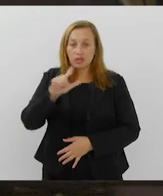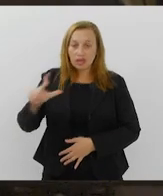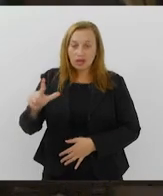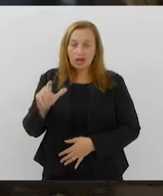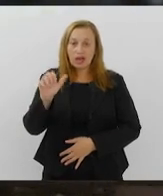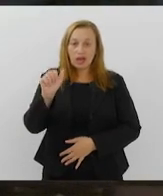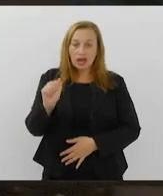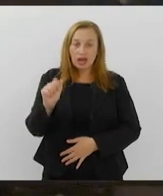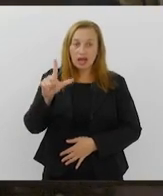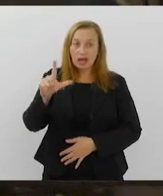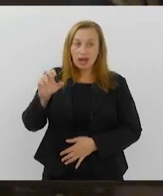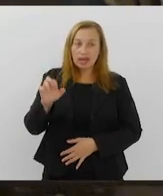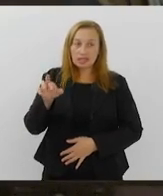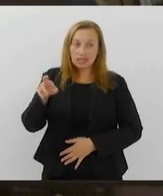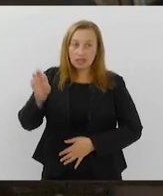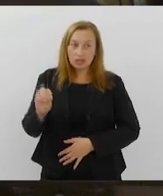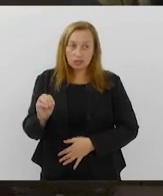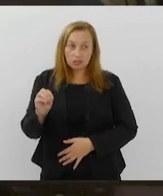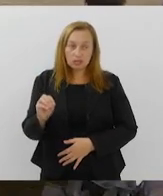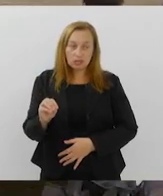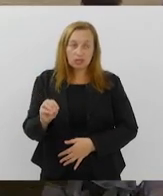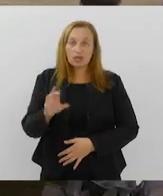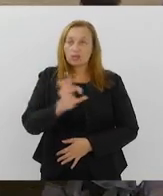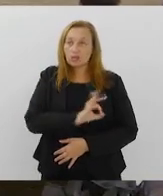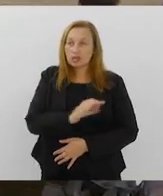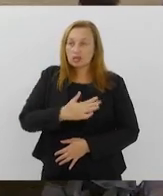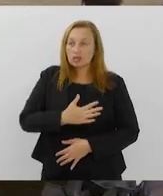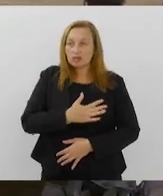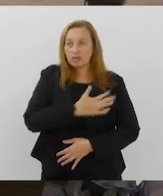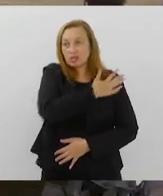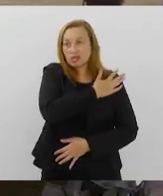Alencar Alves, da Polícia Militar do Distrito Federal.